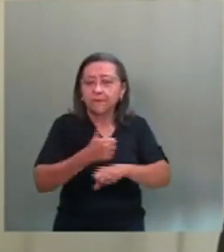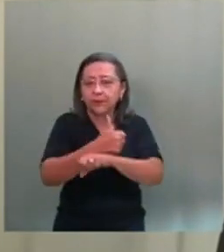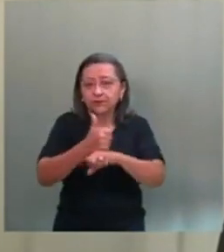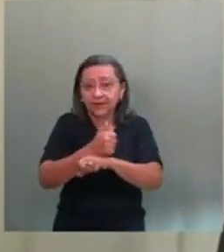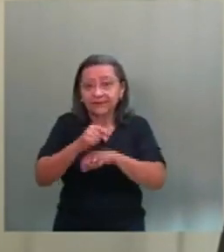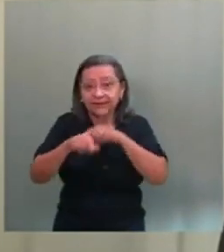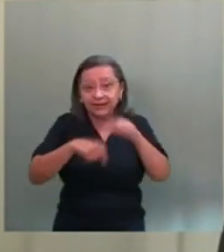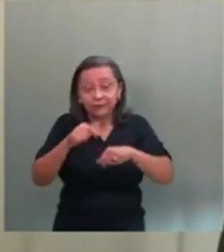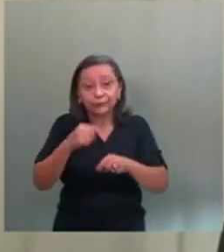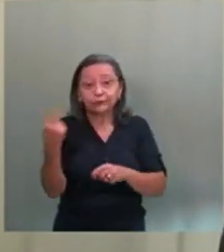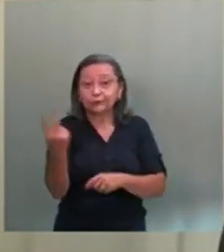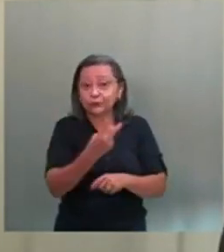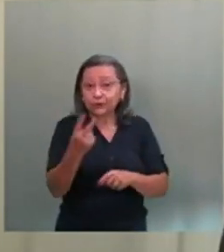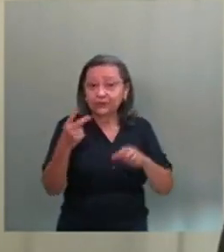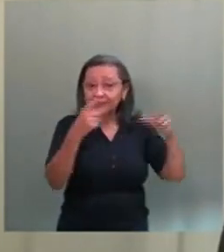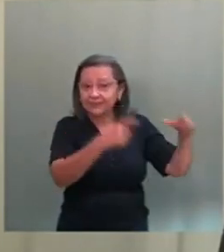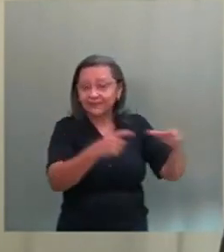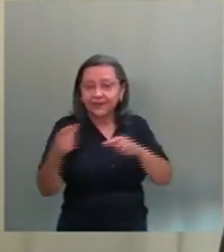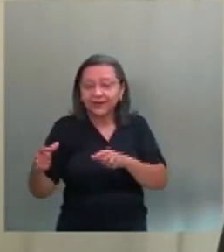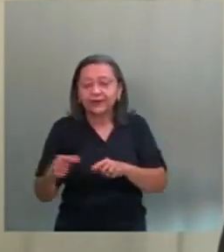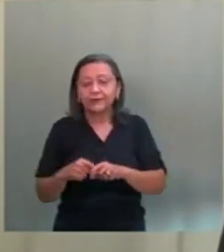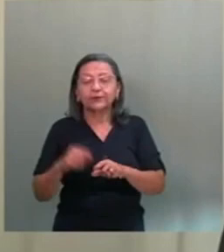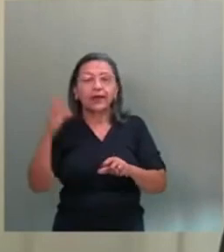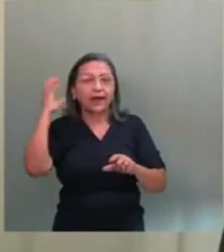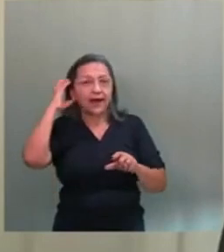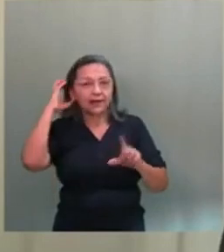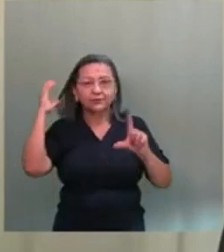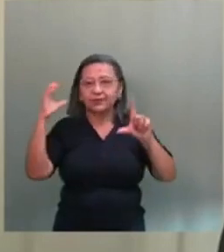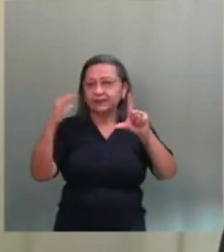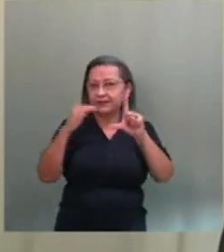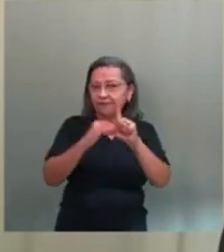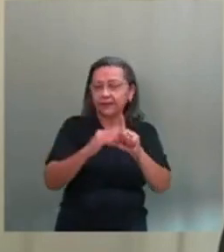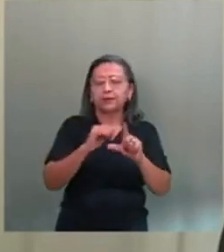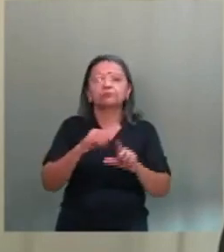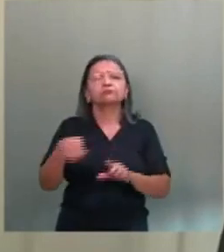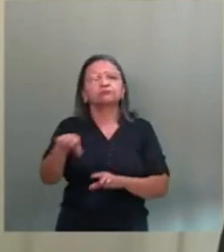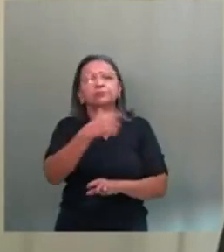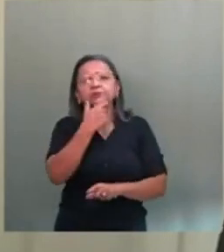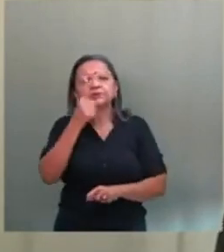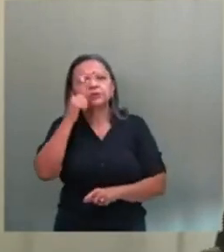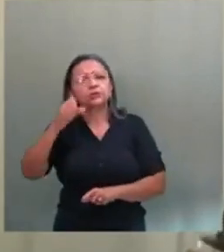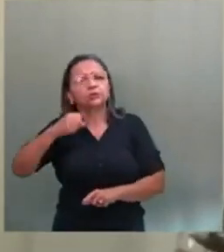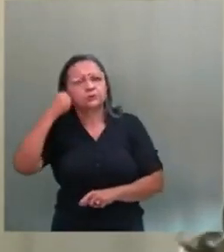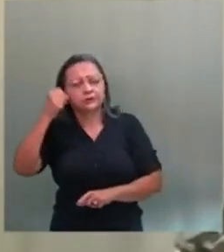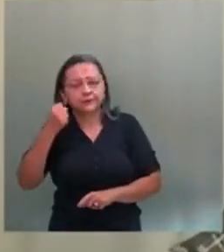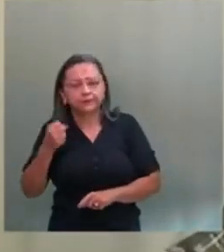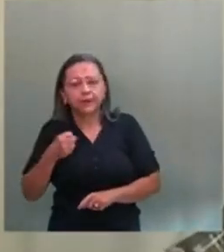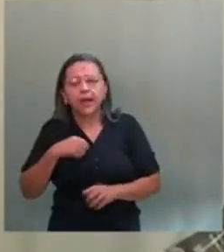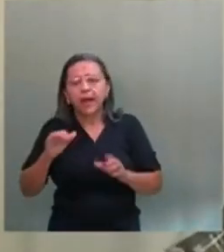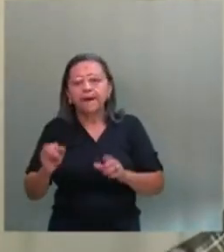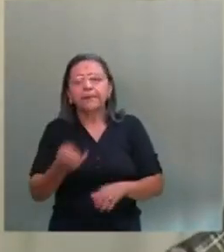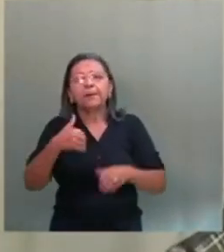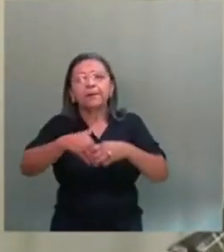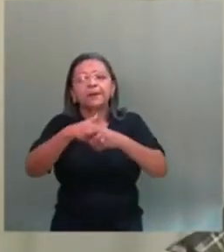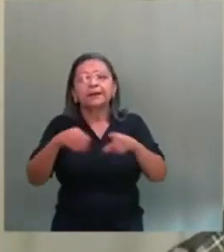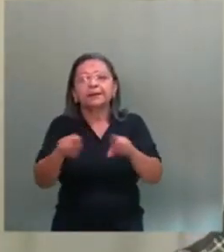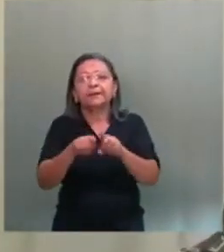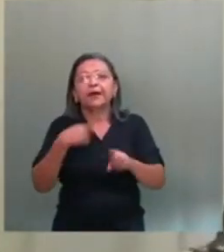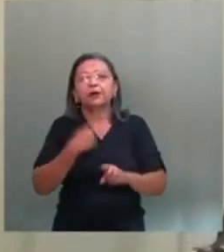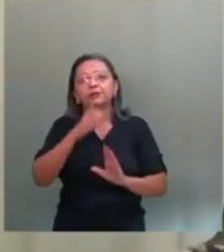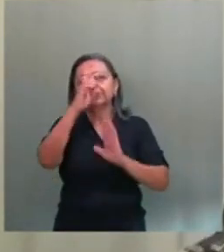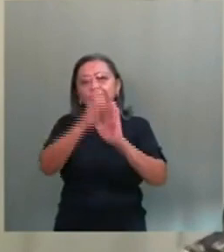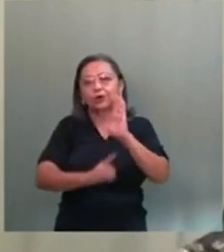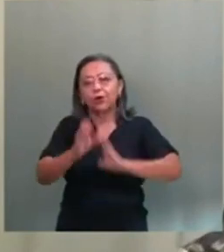que atuam nos dois veículos. Senhor presidente Carlos Viana, senhoras e senhores senadores, aproveito para cumprimentar também a nossa diretora